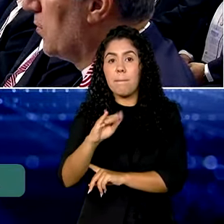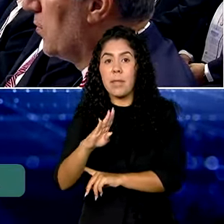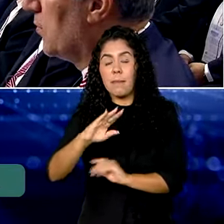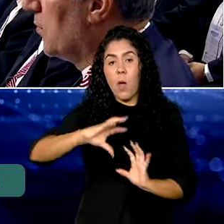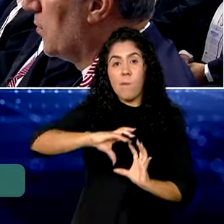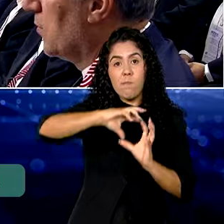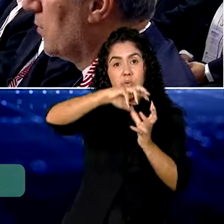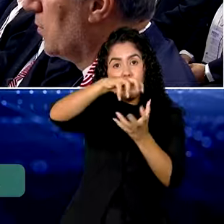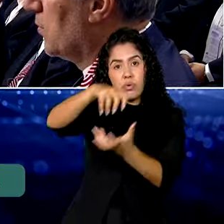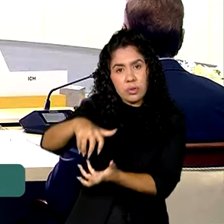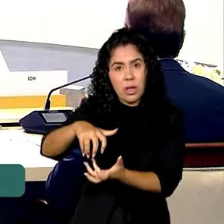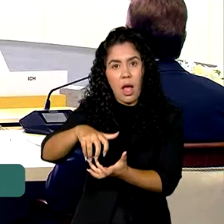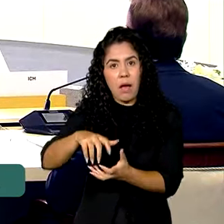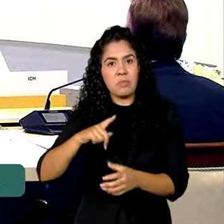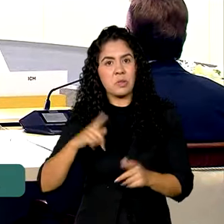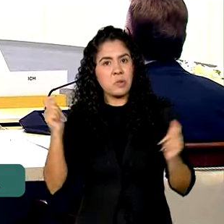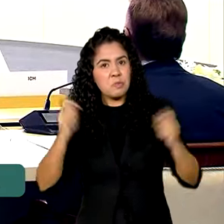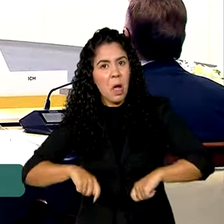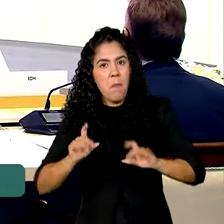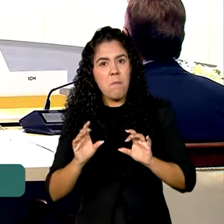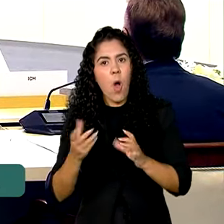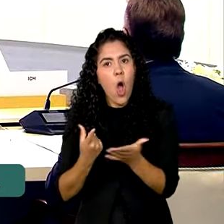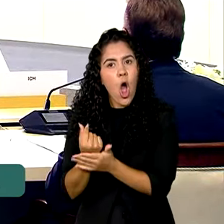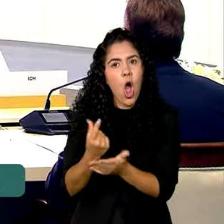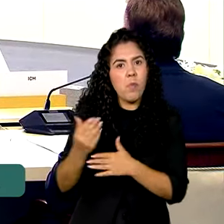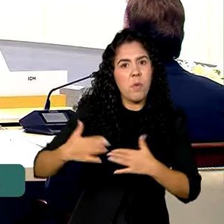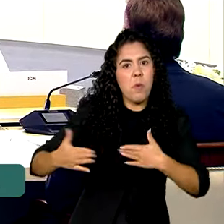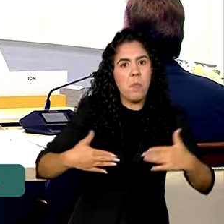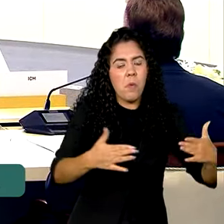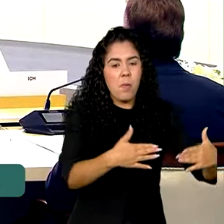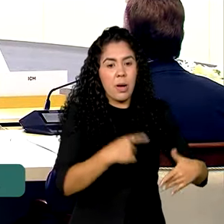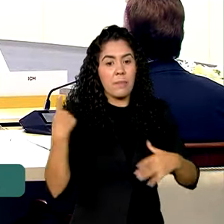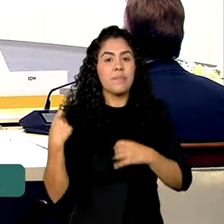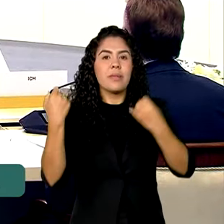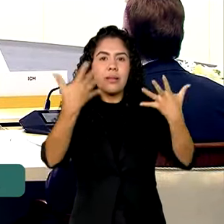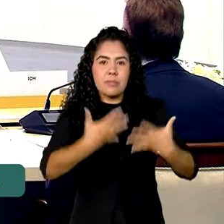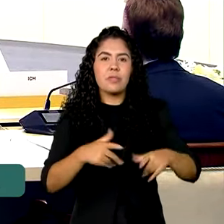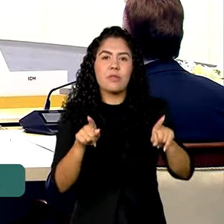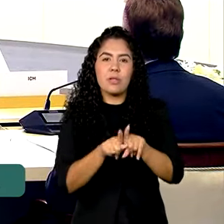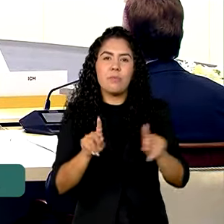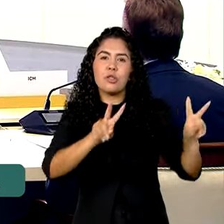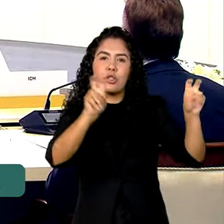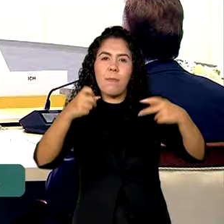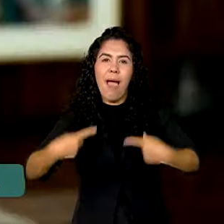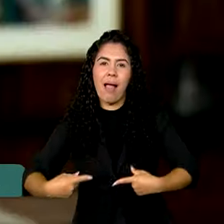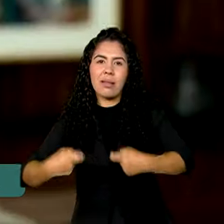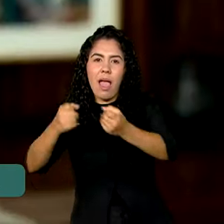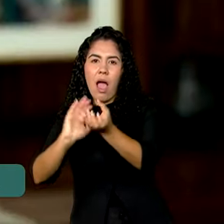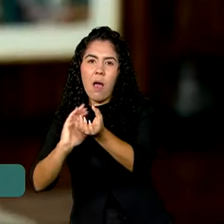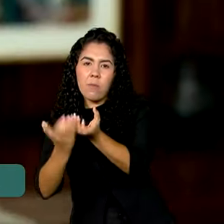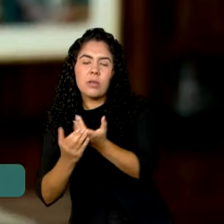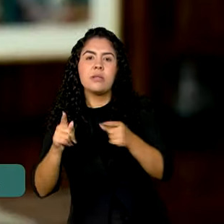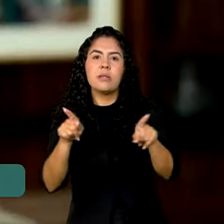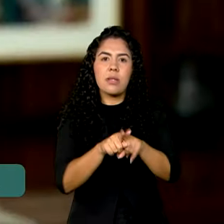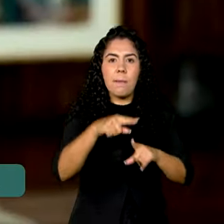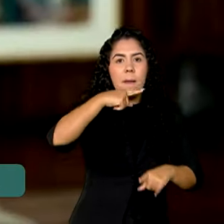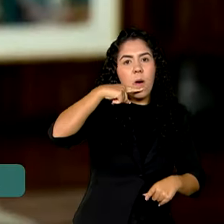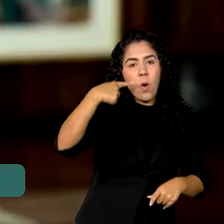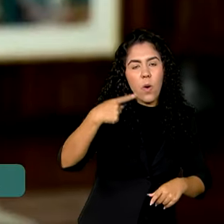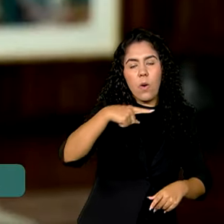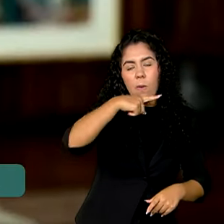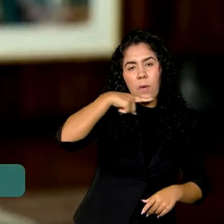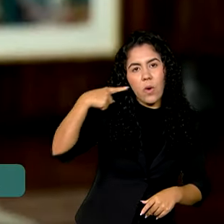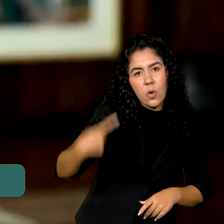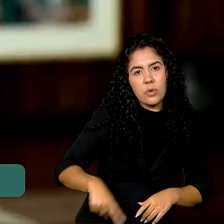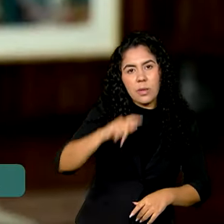paridade de poder de compra o presidente também citou as guerras no oriente médio e entre a Rússia e a Ucrânia e fez um